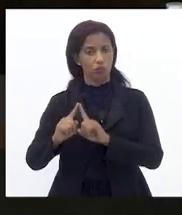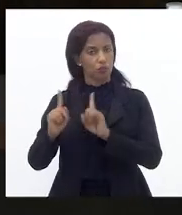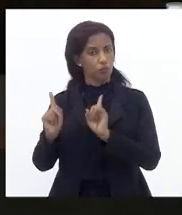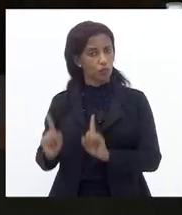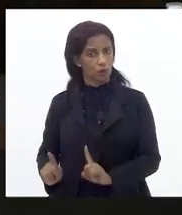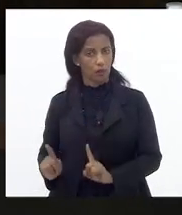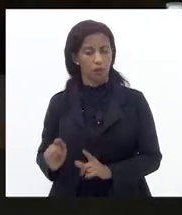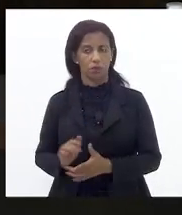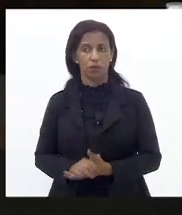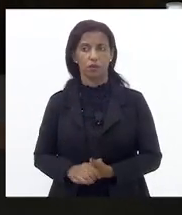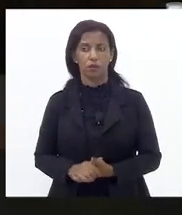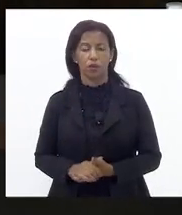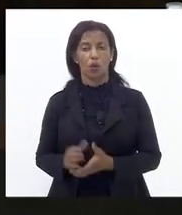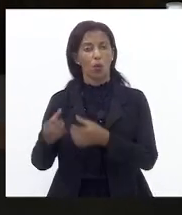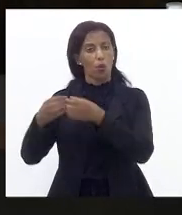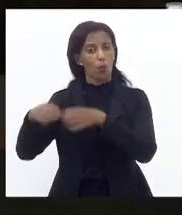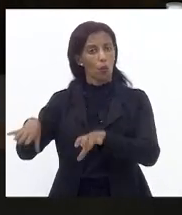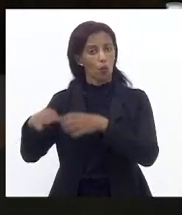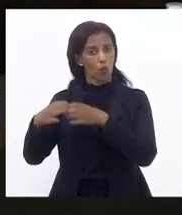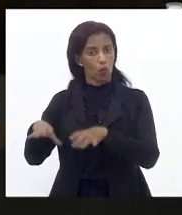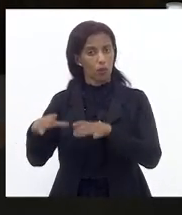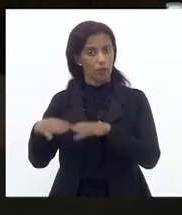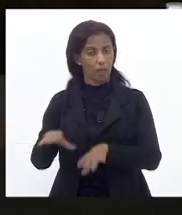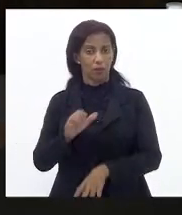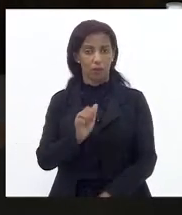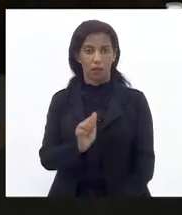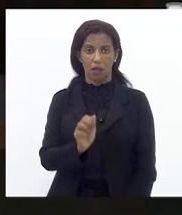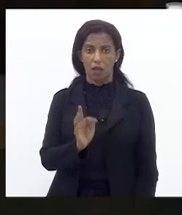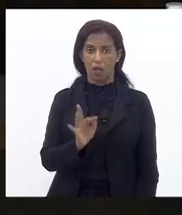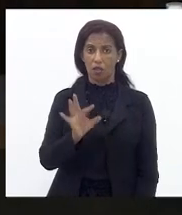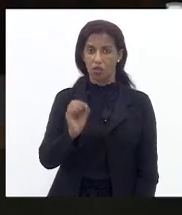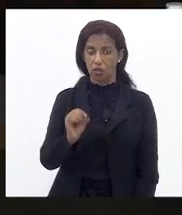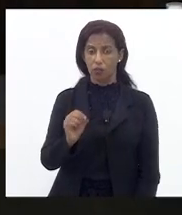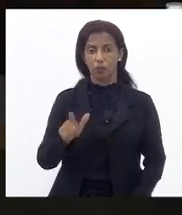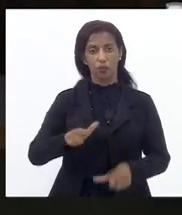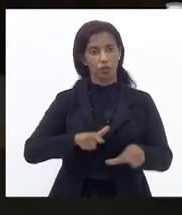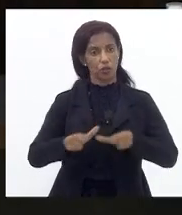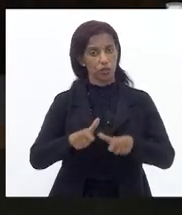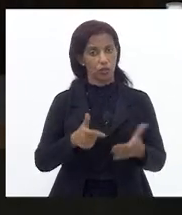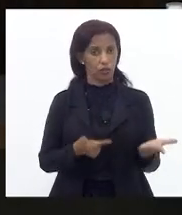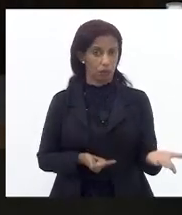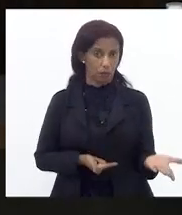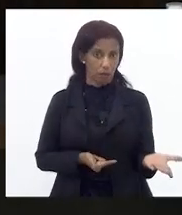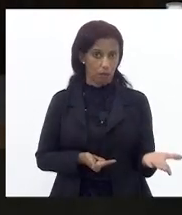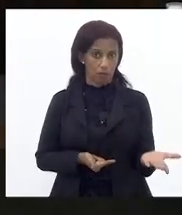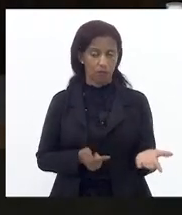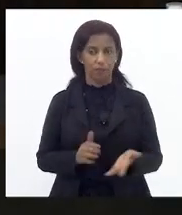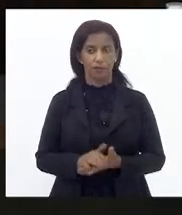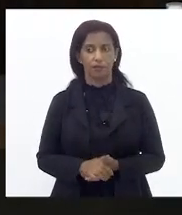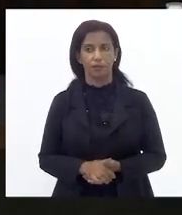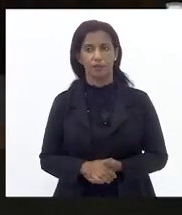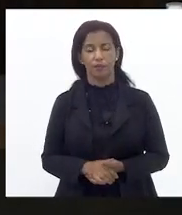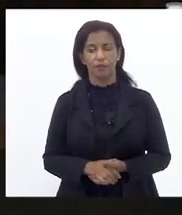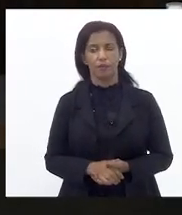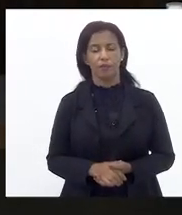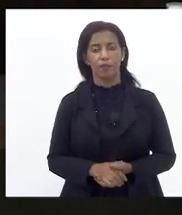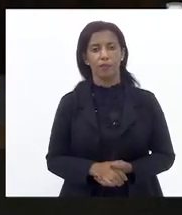funcionários concursados e ativo no tempo atual então a brecha